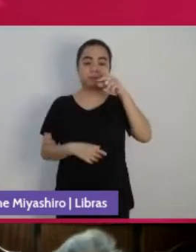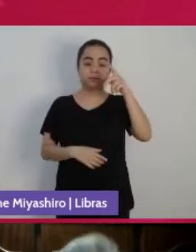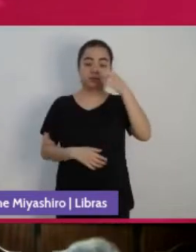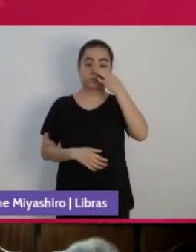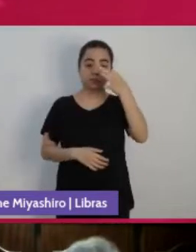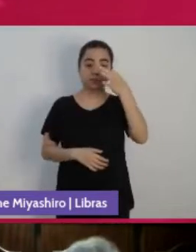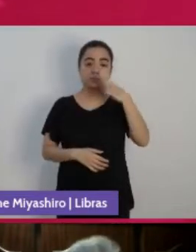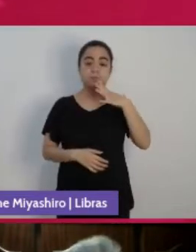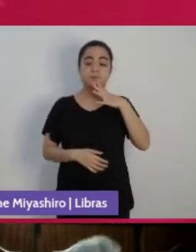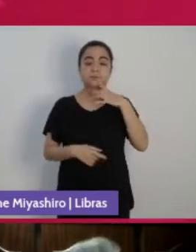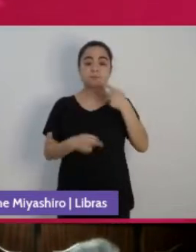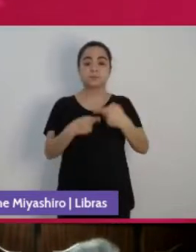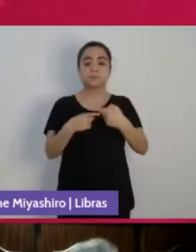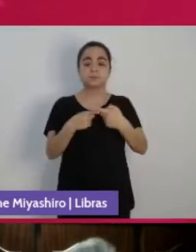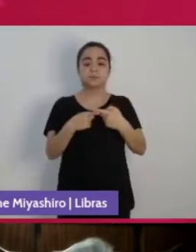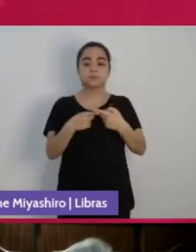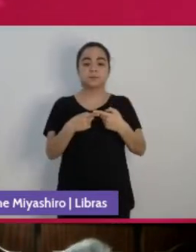quê?